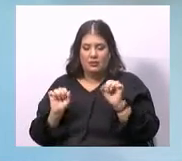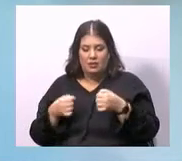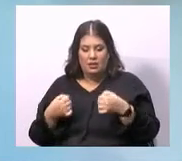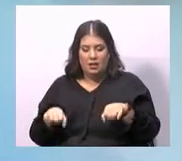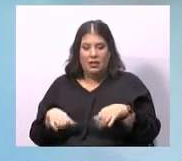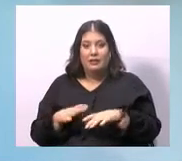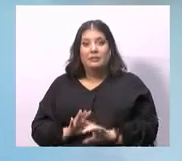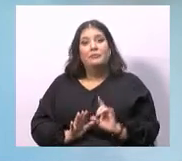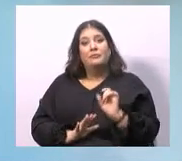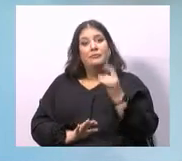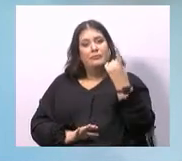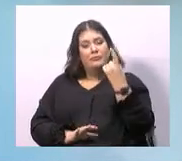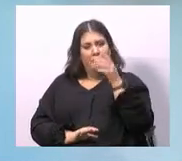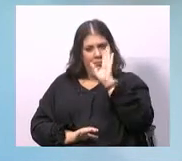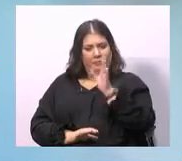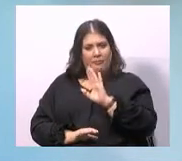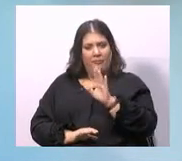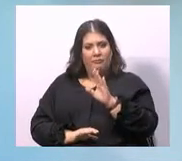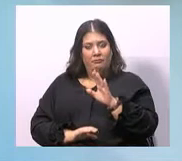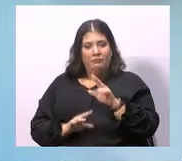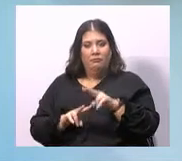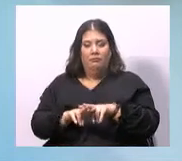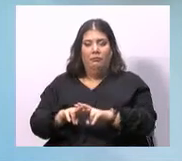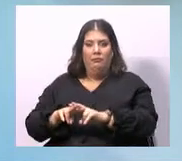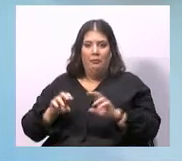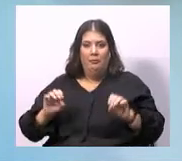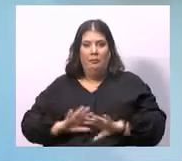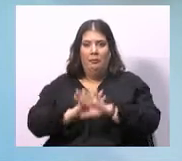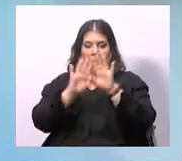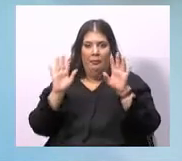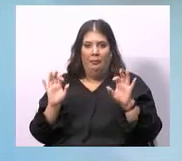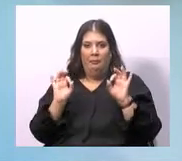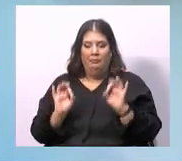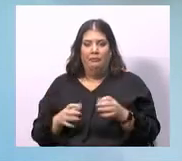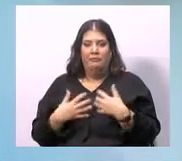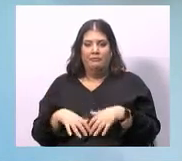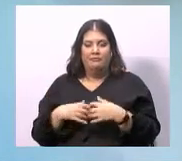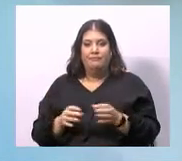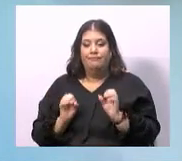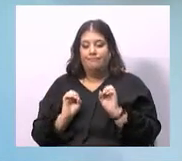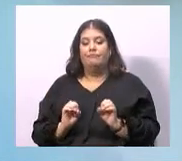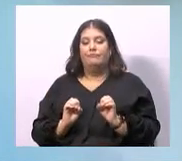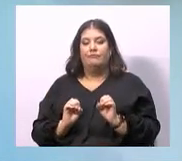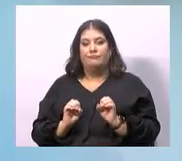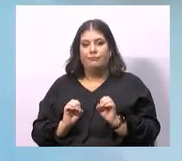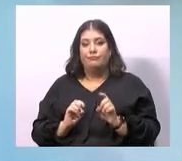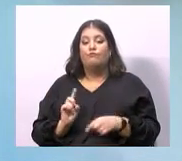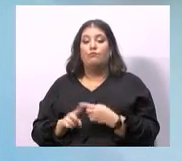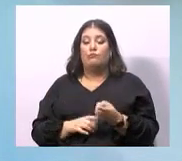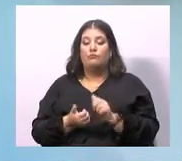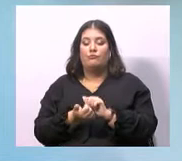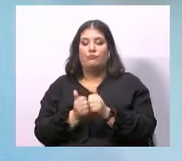Em primeiro lugar, tem que ser claramente feito um diagnóstico, sem dúvidas, e depois adequar